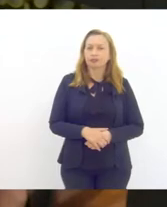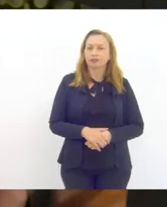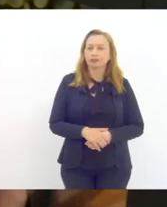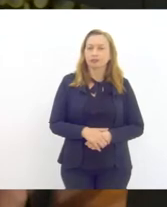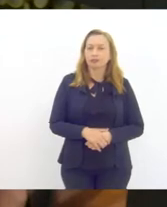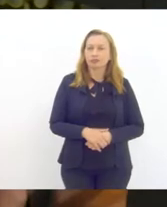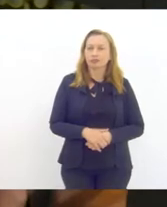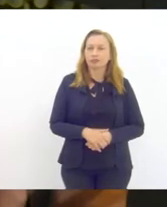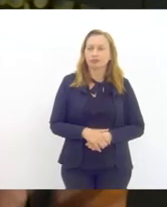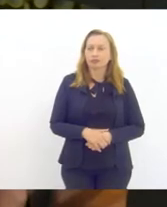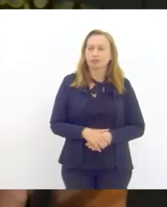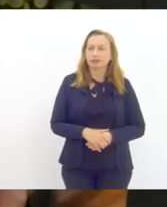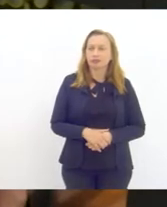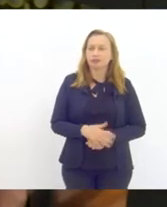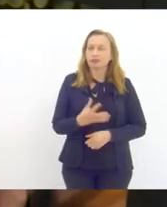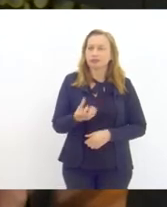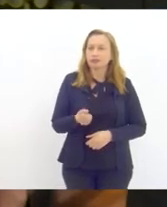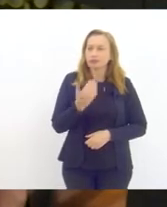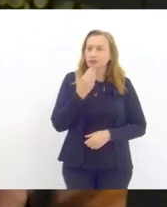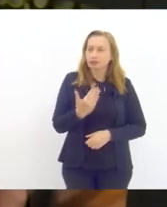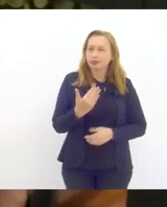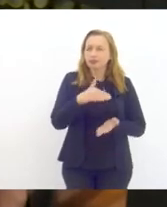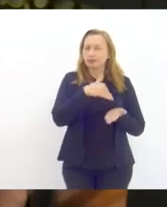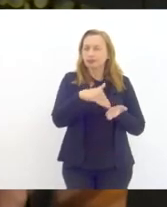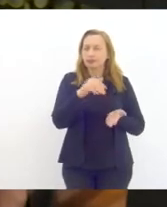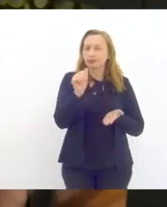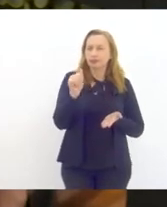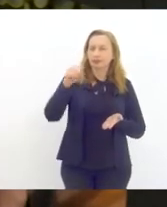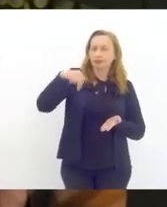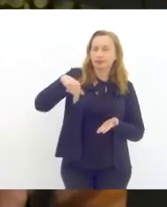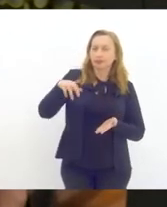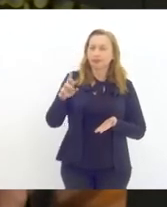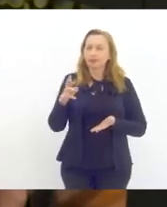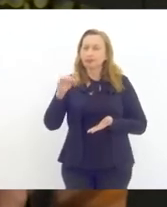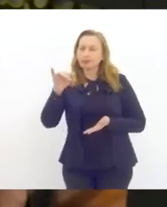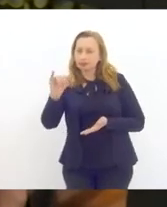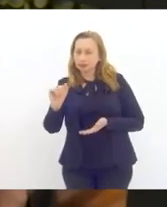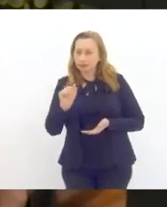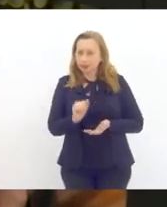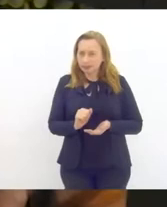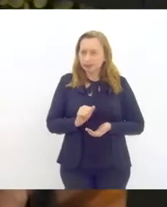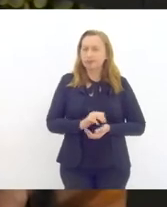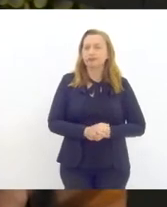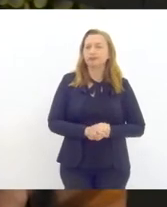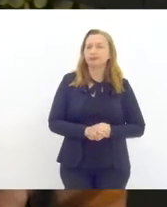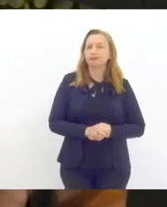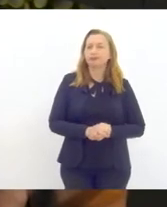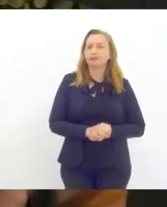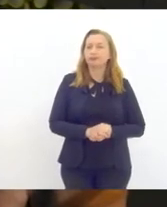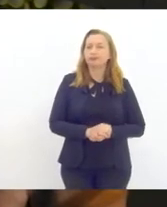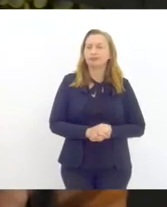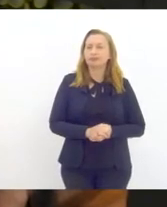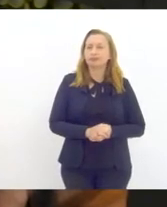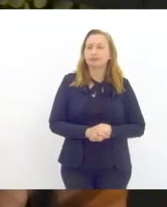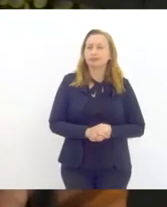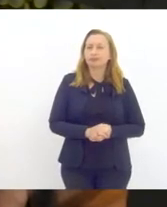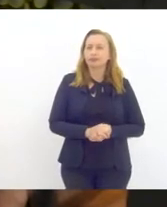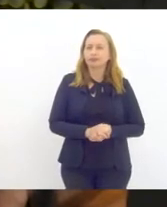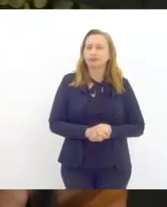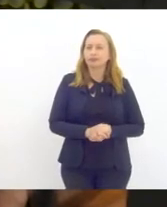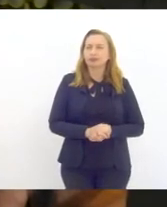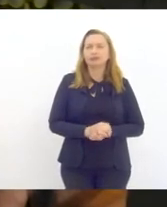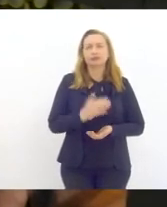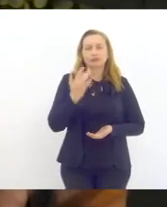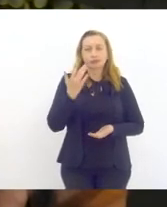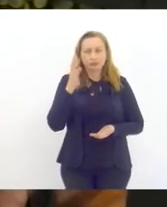Atendendo a uma solicitação da secretária Andréia, um questionamento da parte dela, e até imagino que a